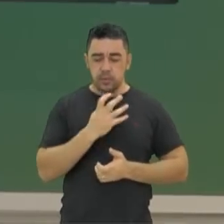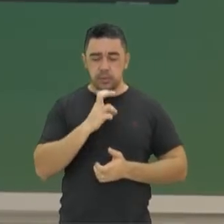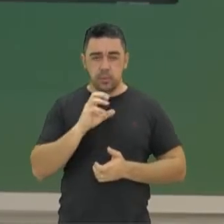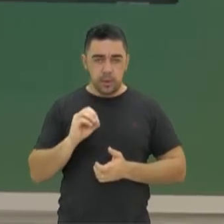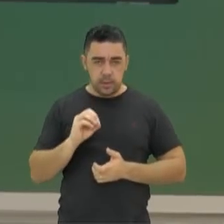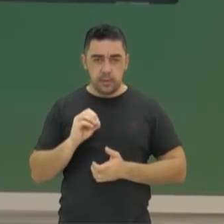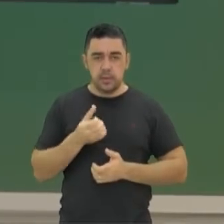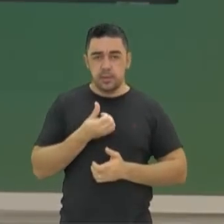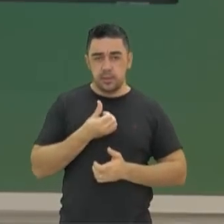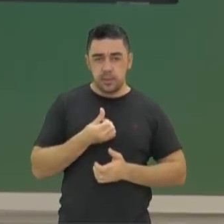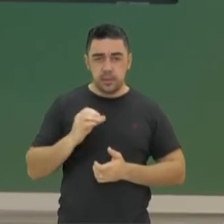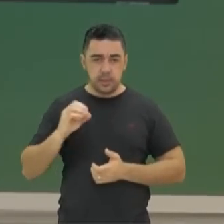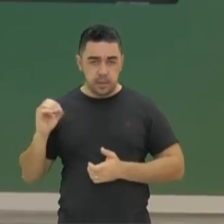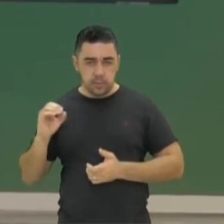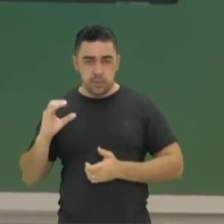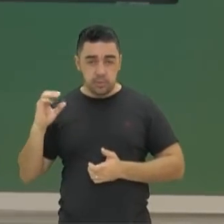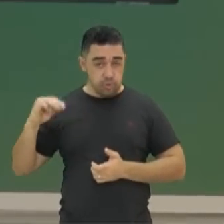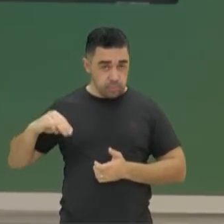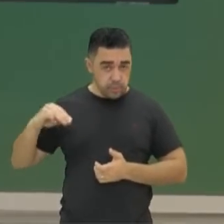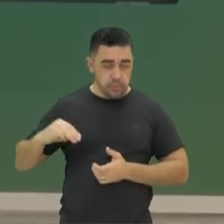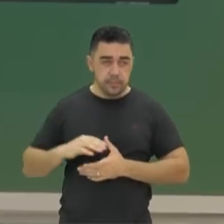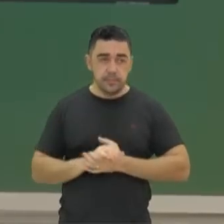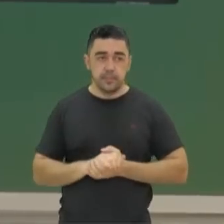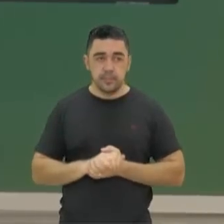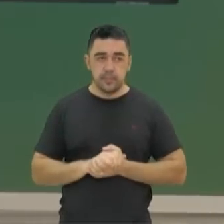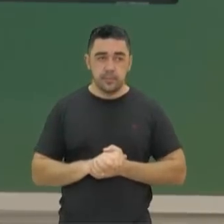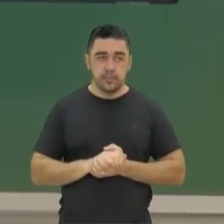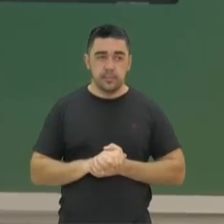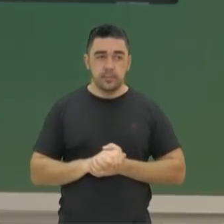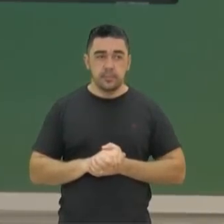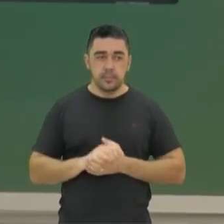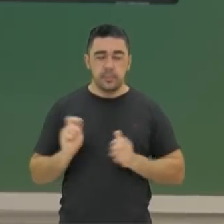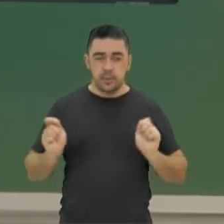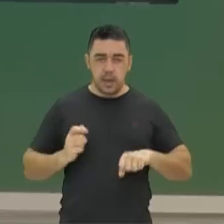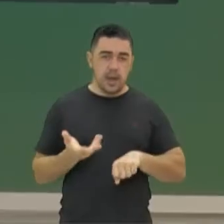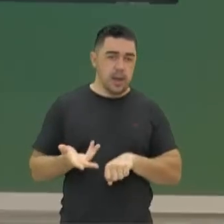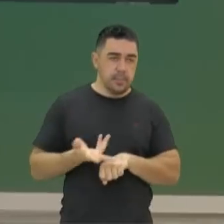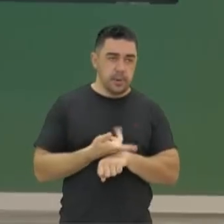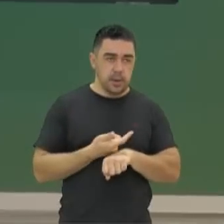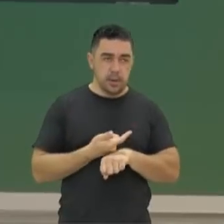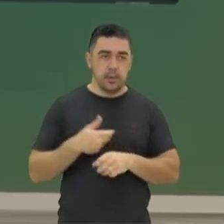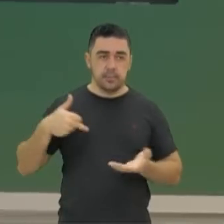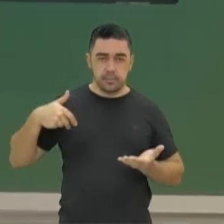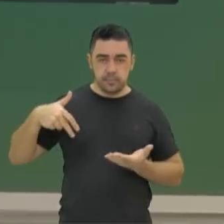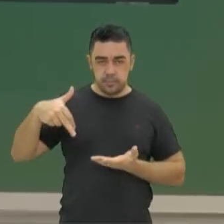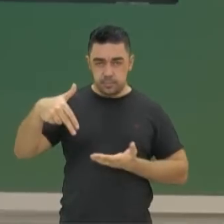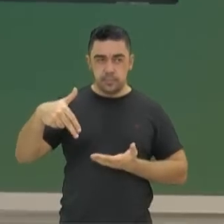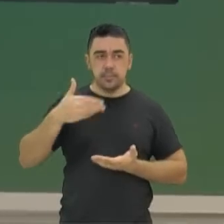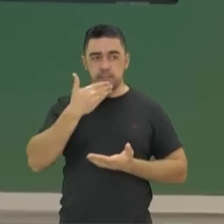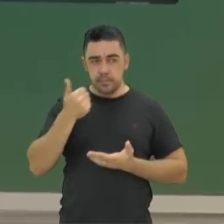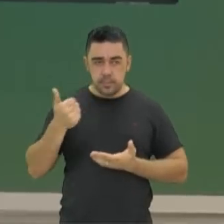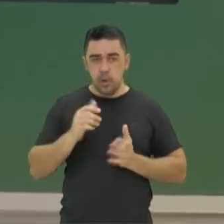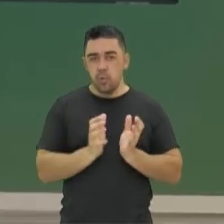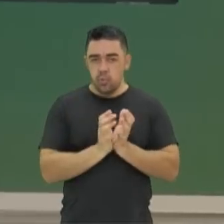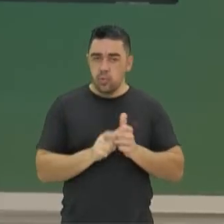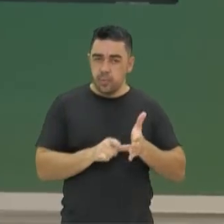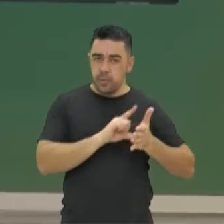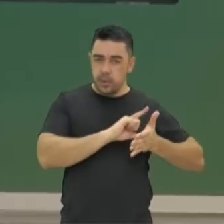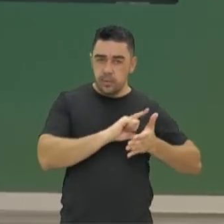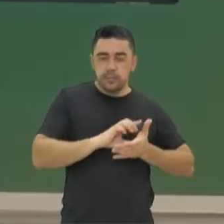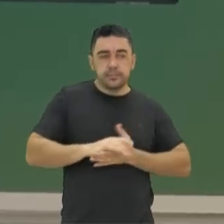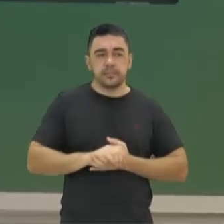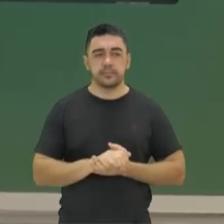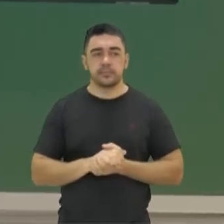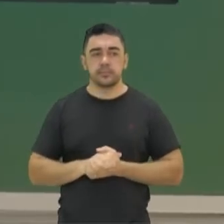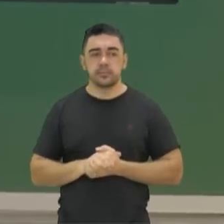450 e 600 centímetros cúbicos. Ele tinha maior habilidade para bipedalismo, se a gente comparar com o grupo anterior, o